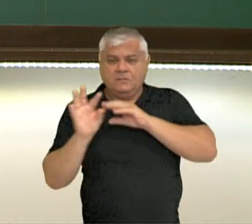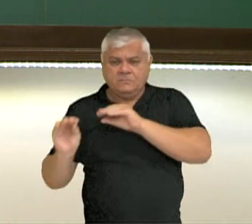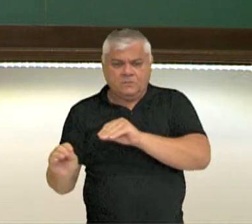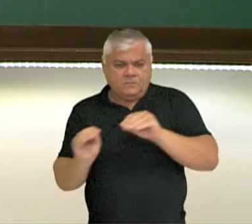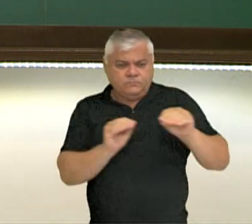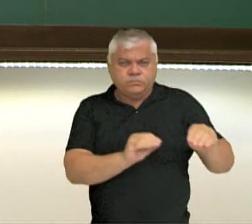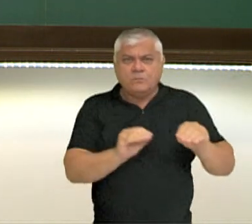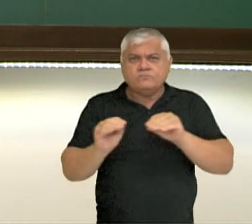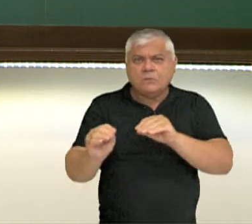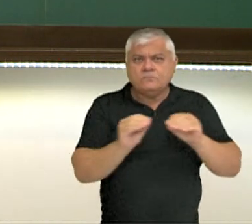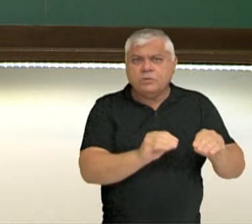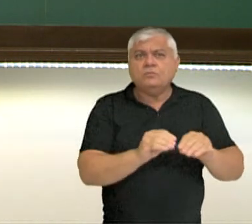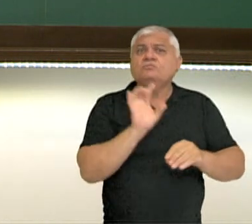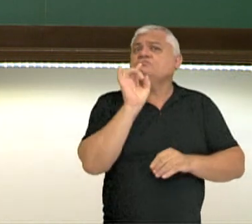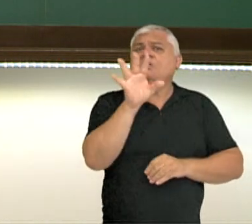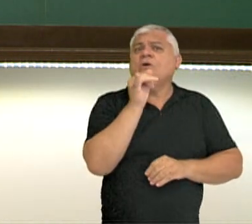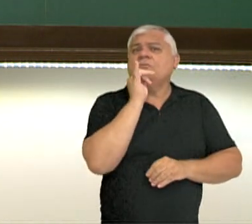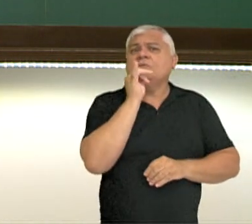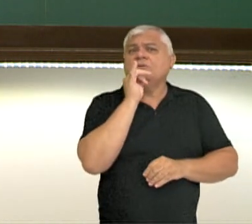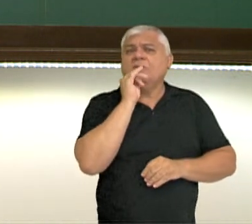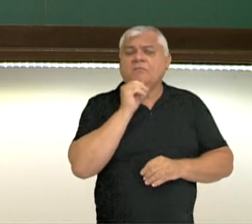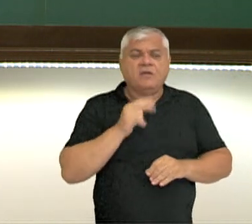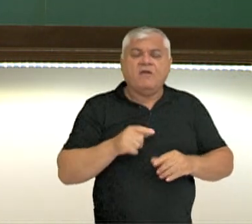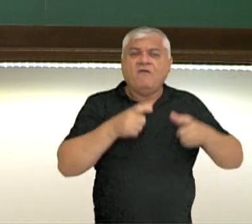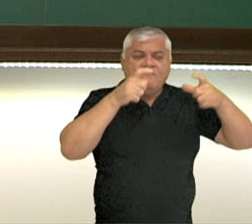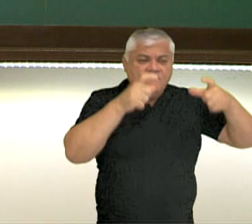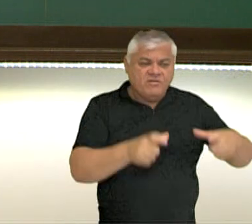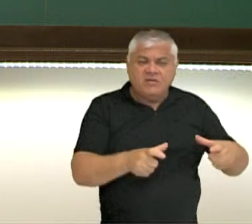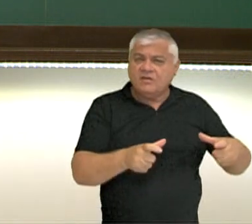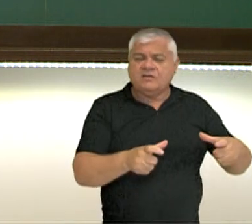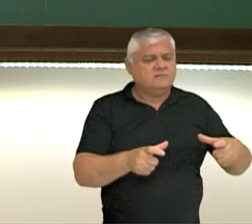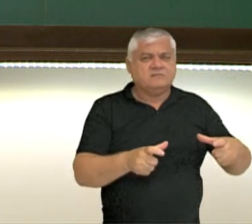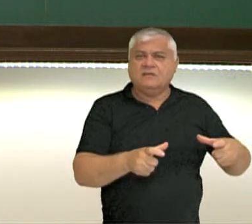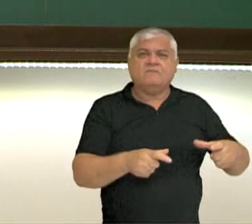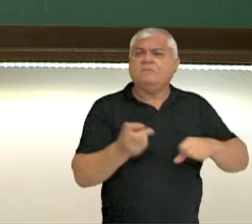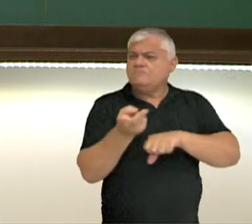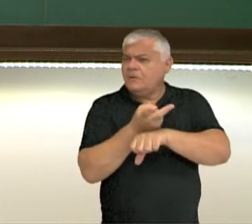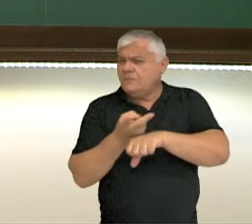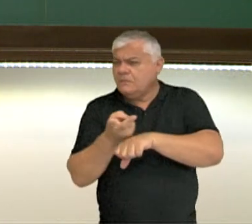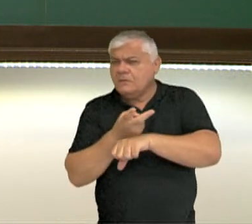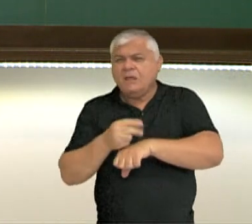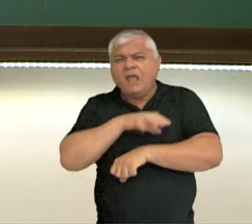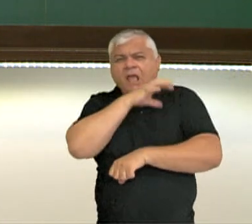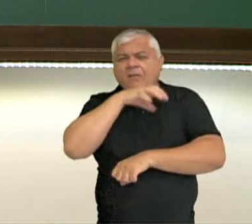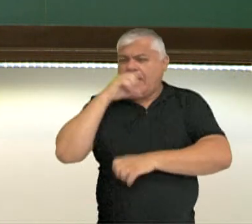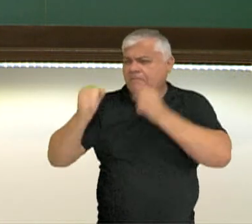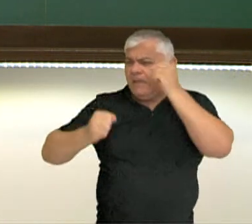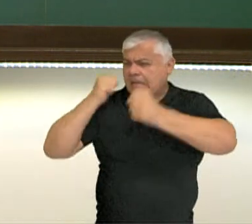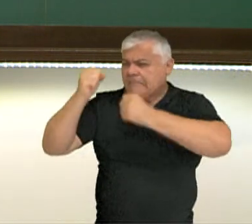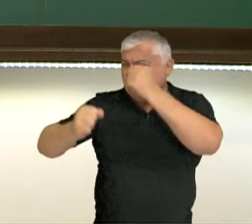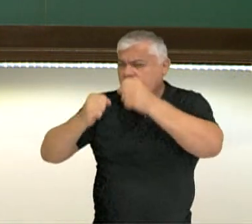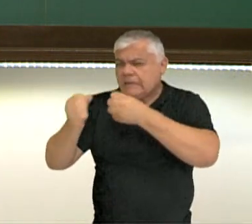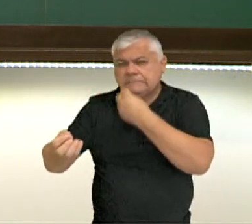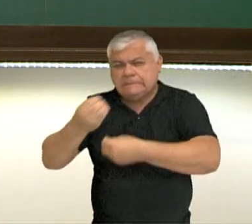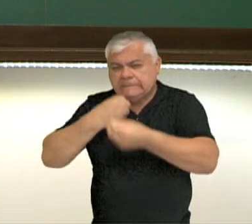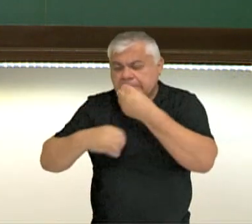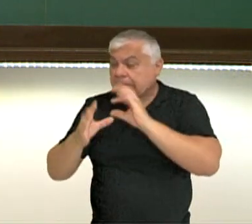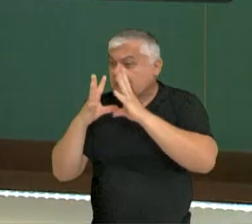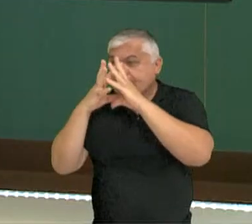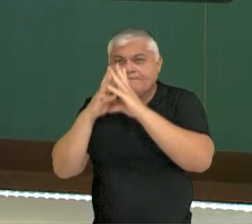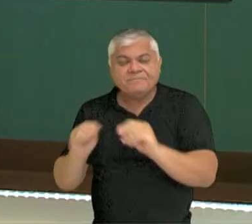num lugar apenas fixo num lugar, os caçadores vão caçar o que tem de animais, vai acabar, vão morrer de fome. Então